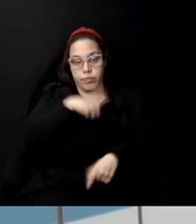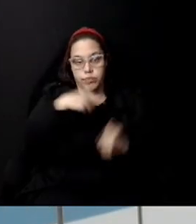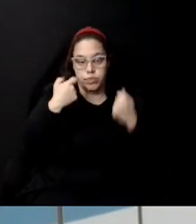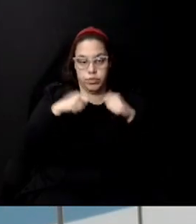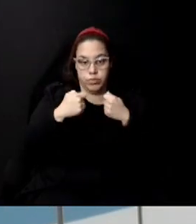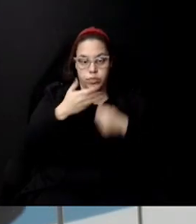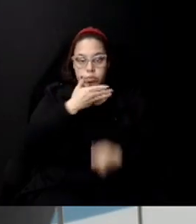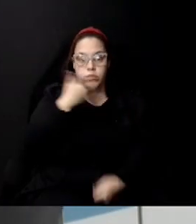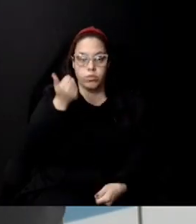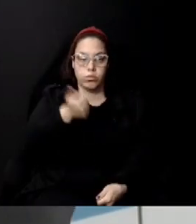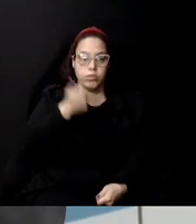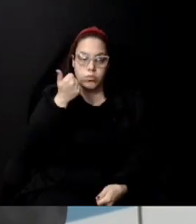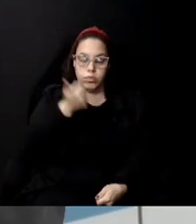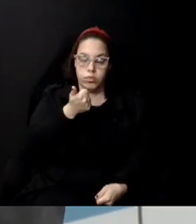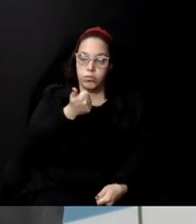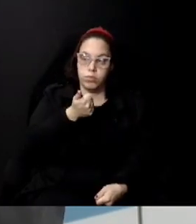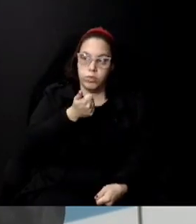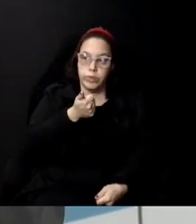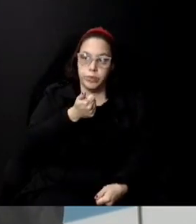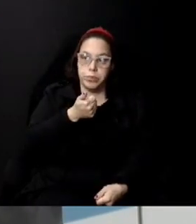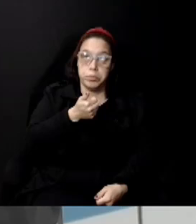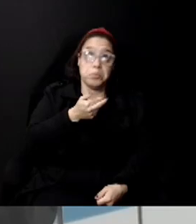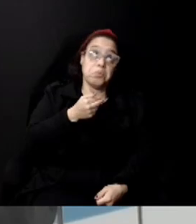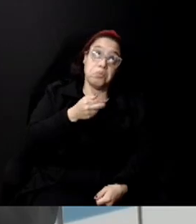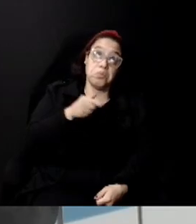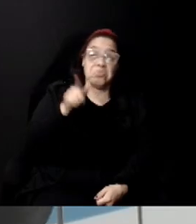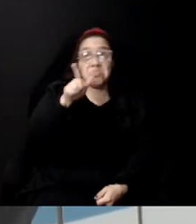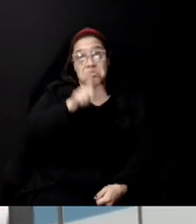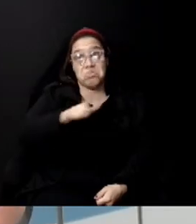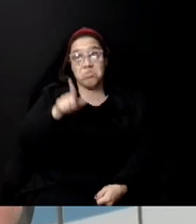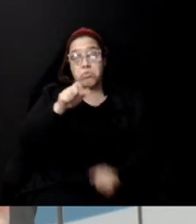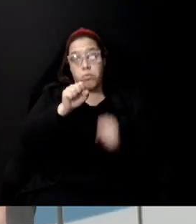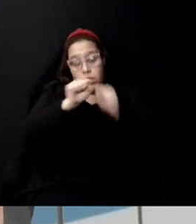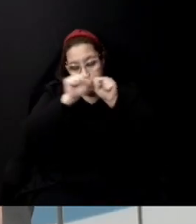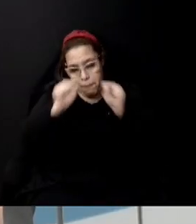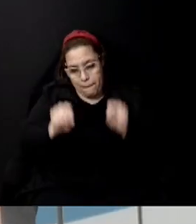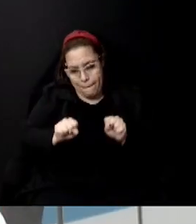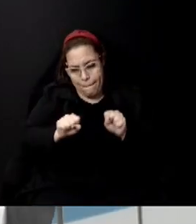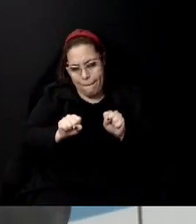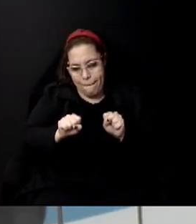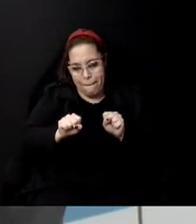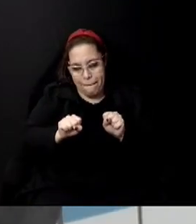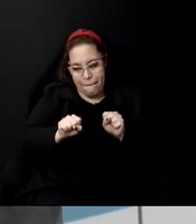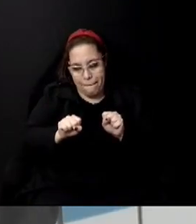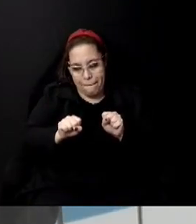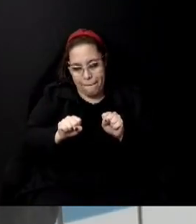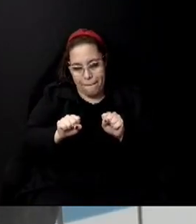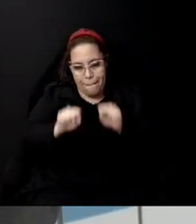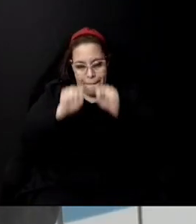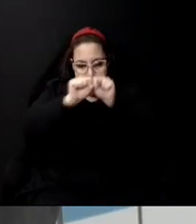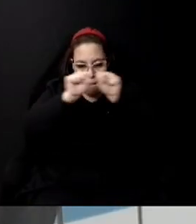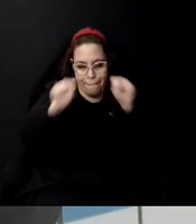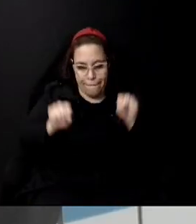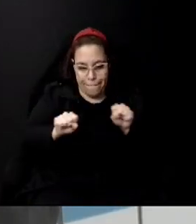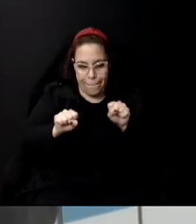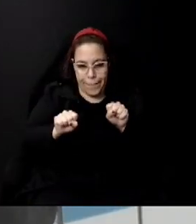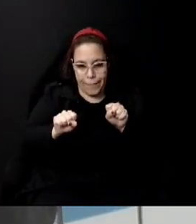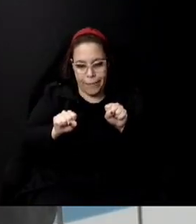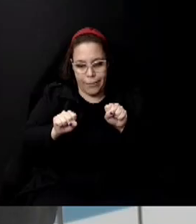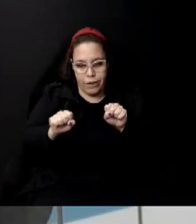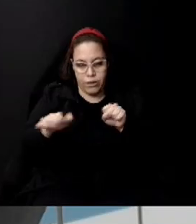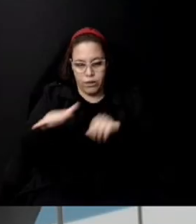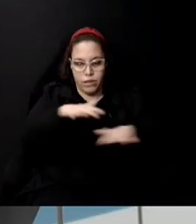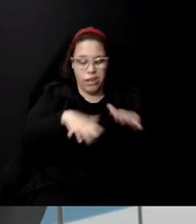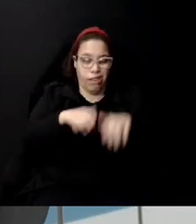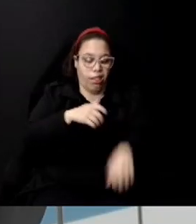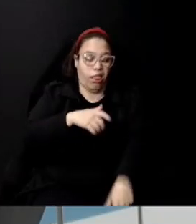suas ações. É lógico que um sistema global e os sistemas regionais incomodam aqueles que já estão